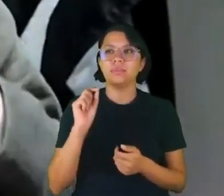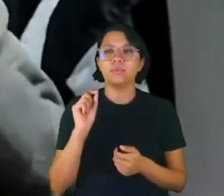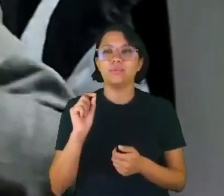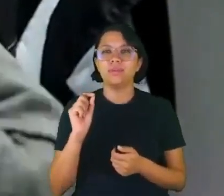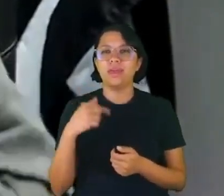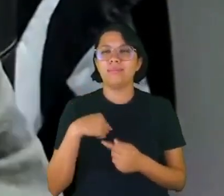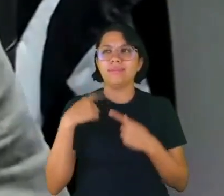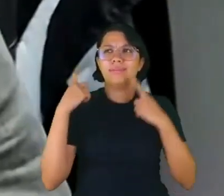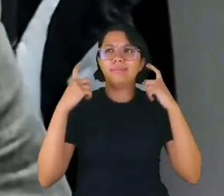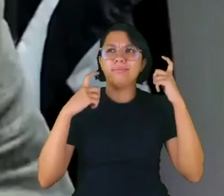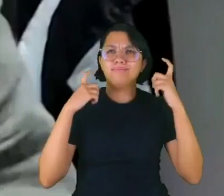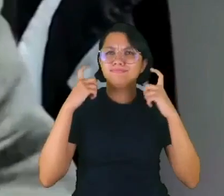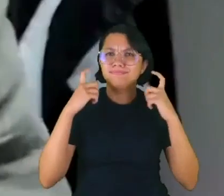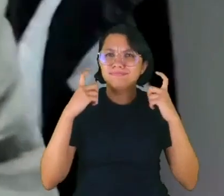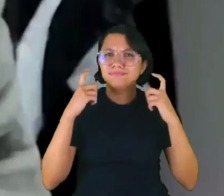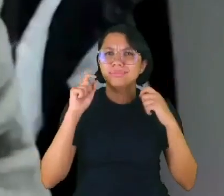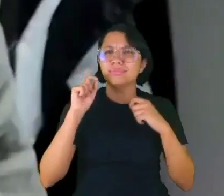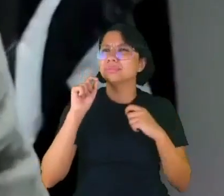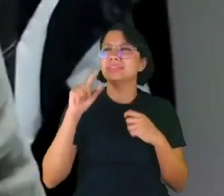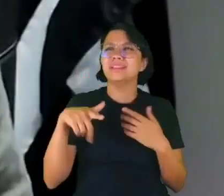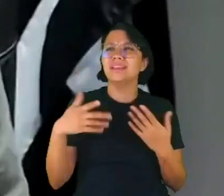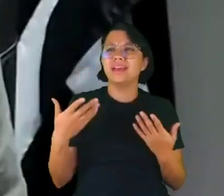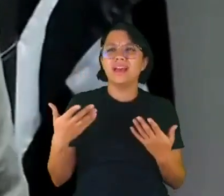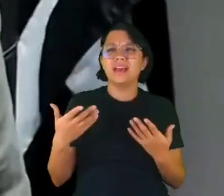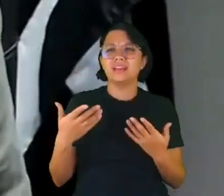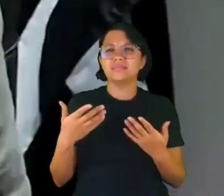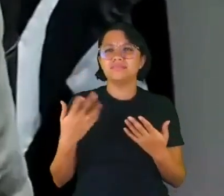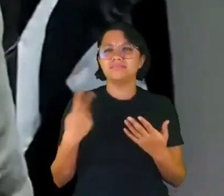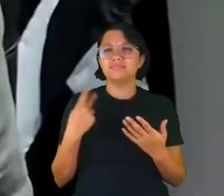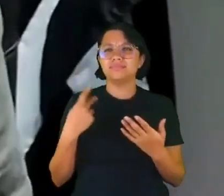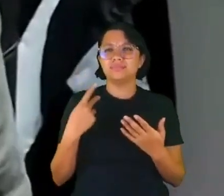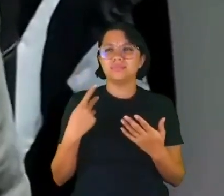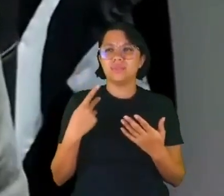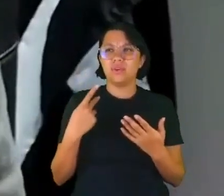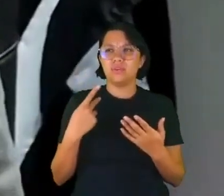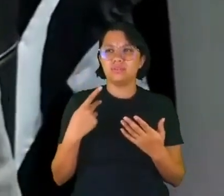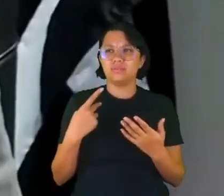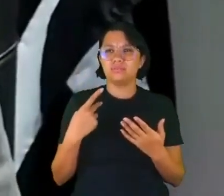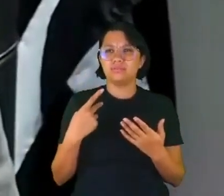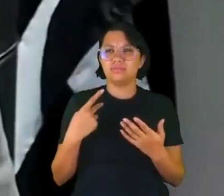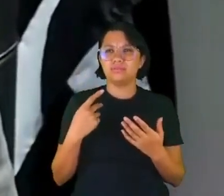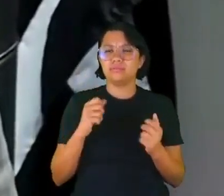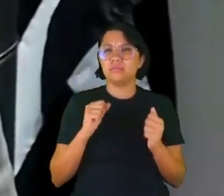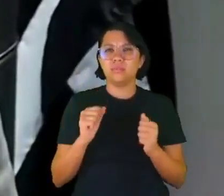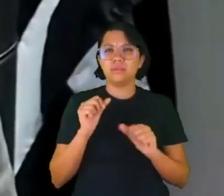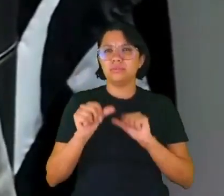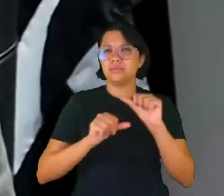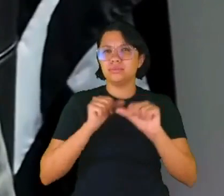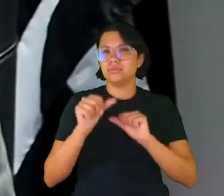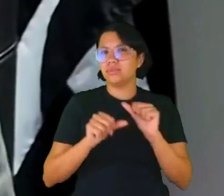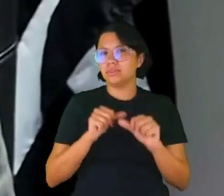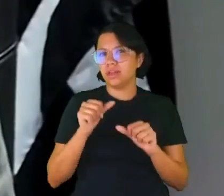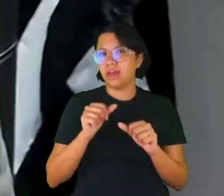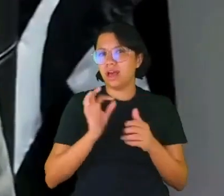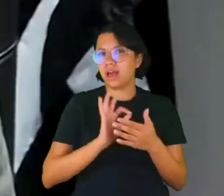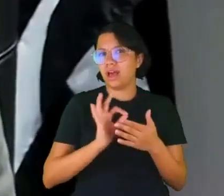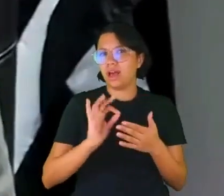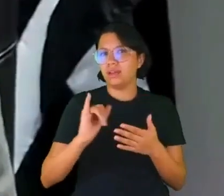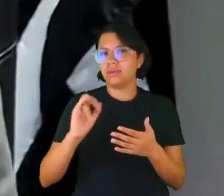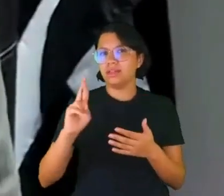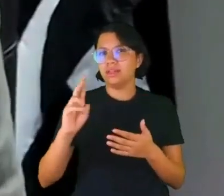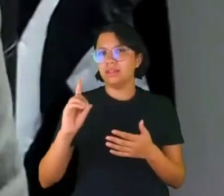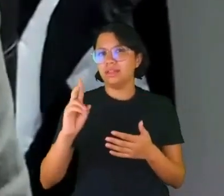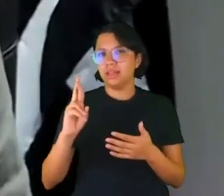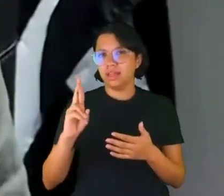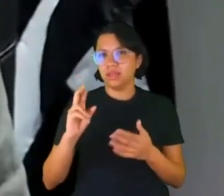está preocupando é que, será que nós podemos mudar a escrita do